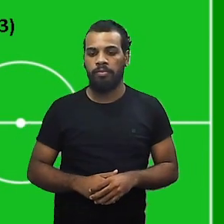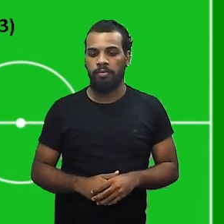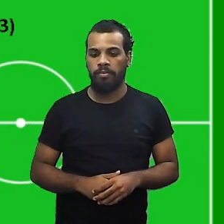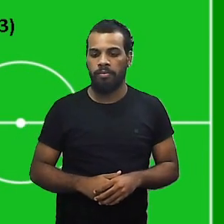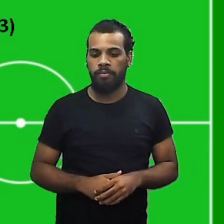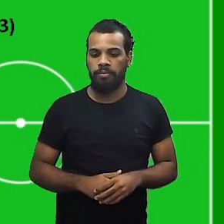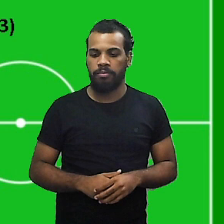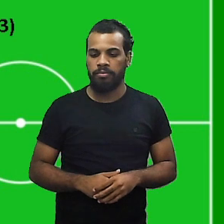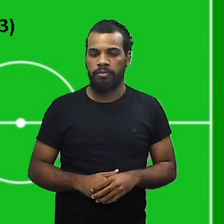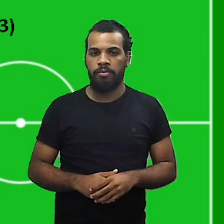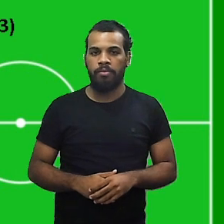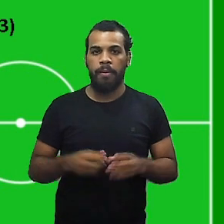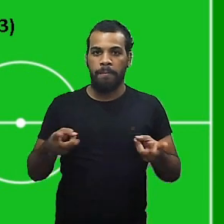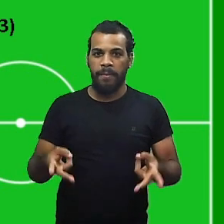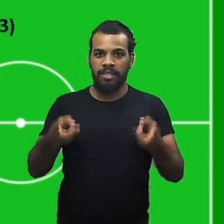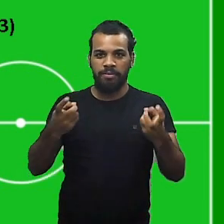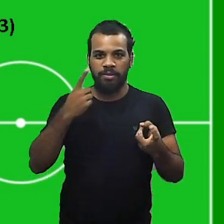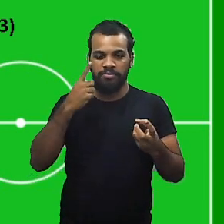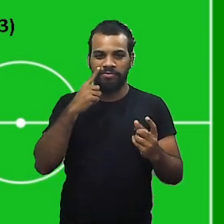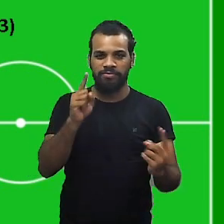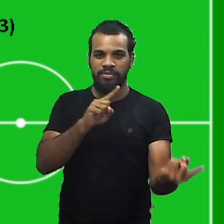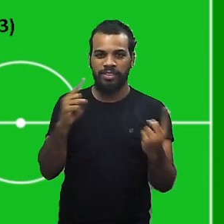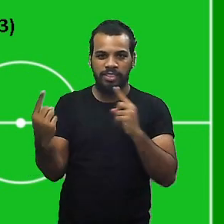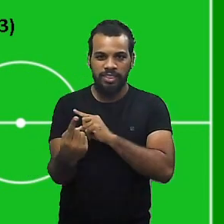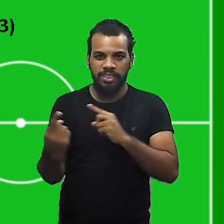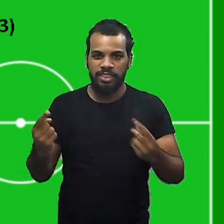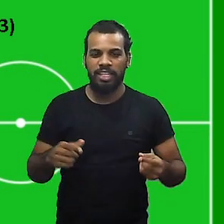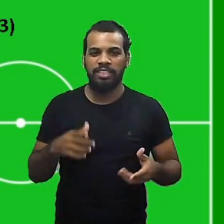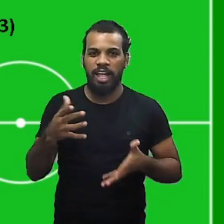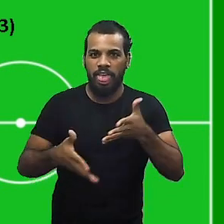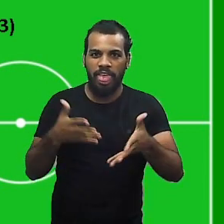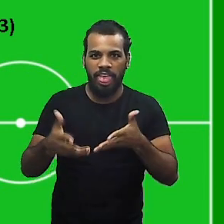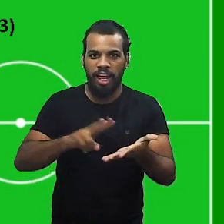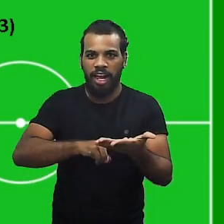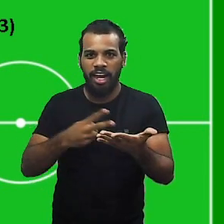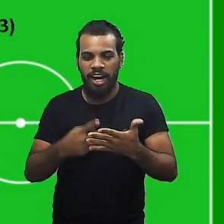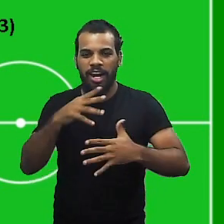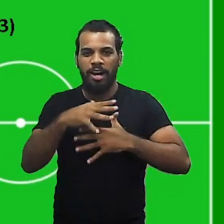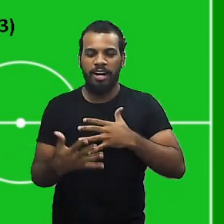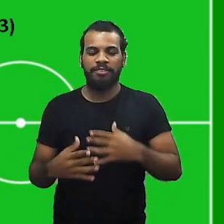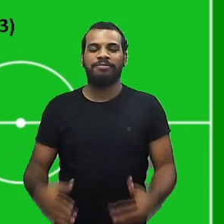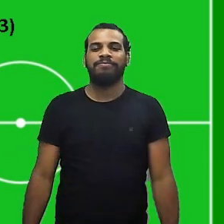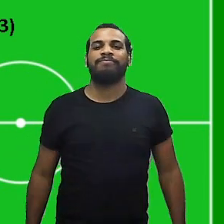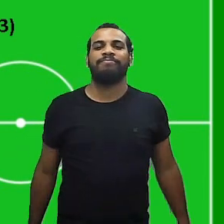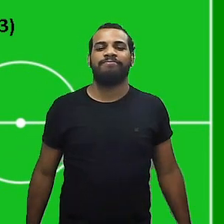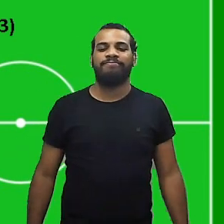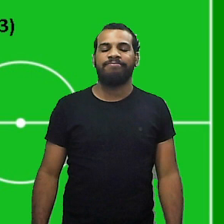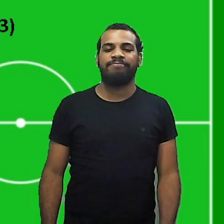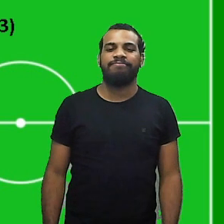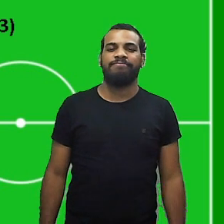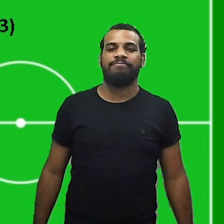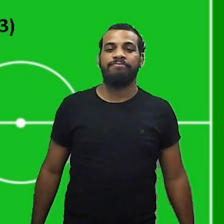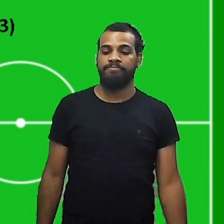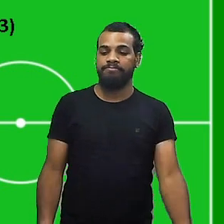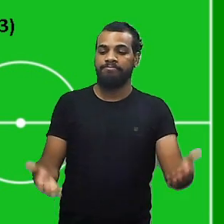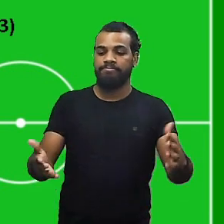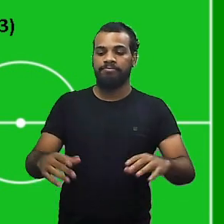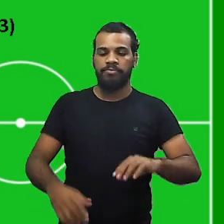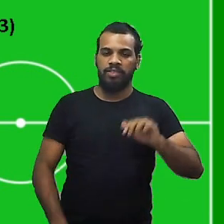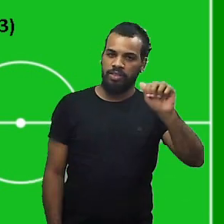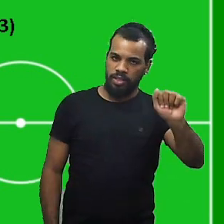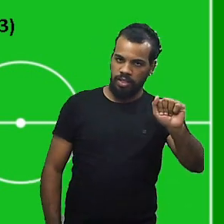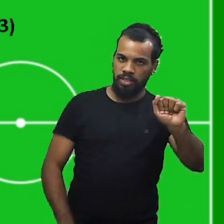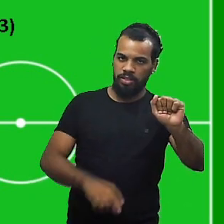Roberto, na transmissão? Danley fez aí toda a tradução para Libras e a galera acompanhou. E aí eu tenho dois pontos. O